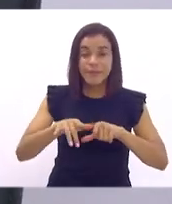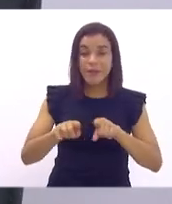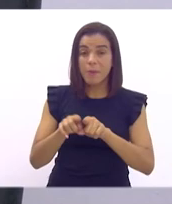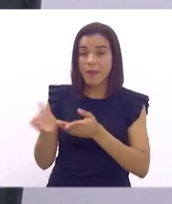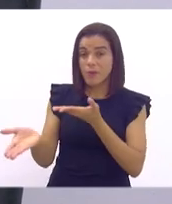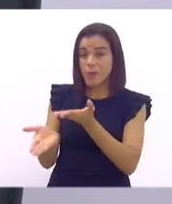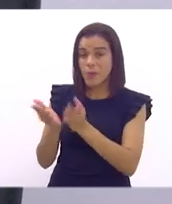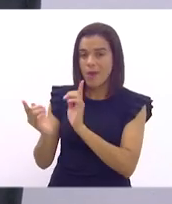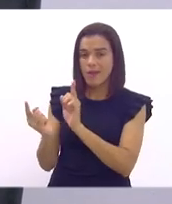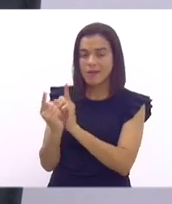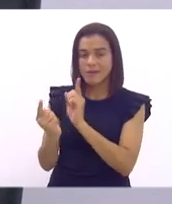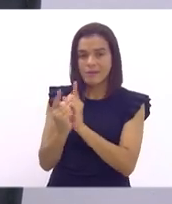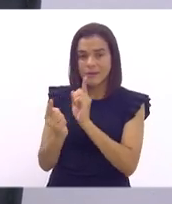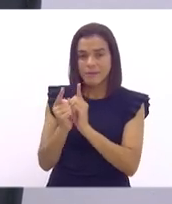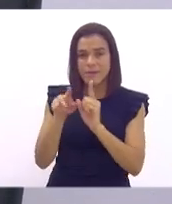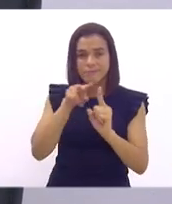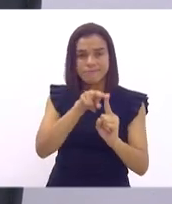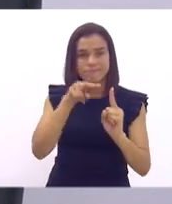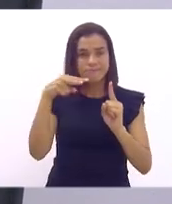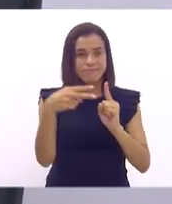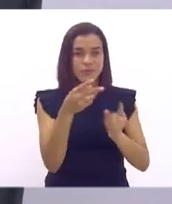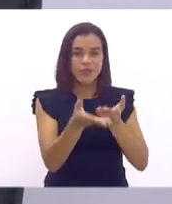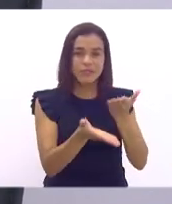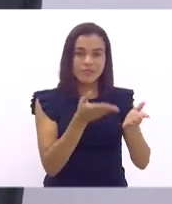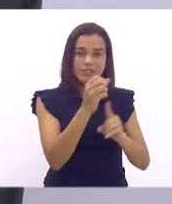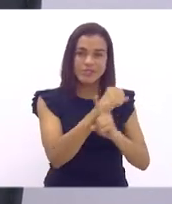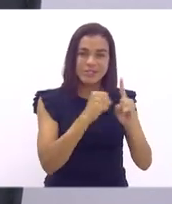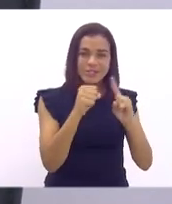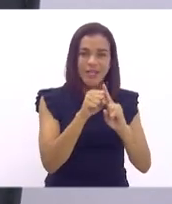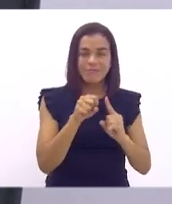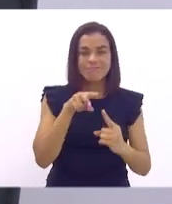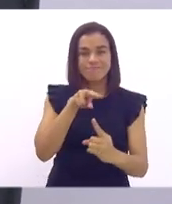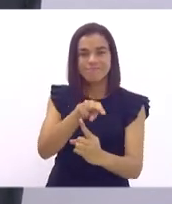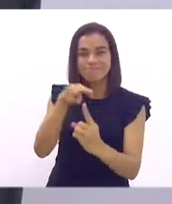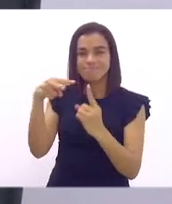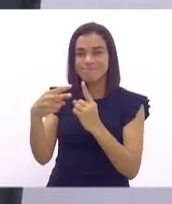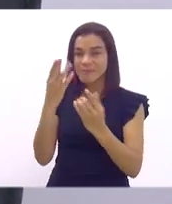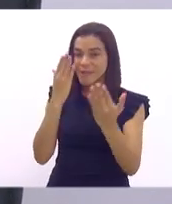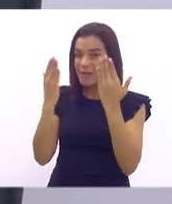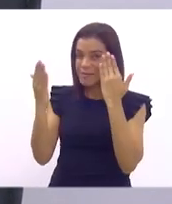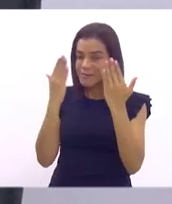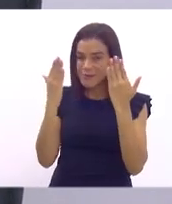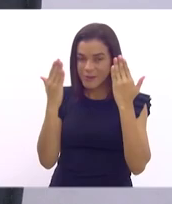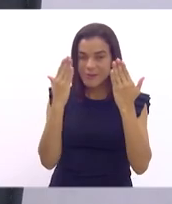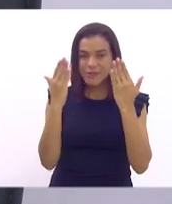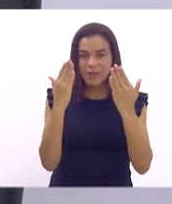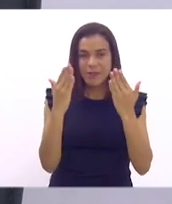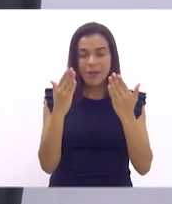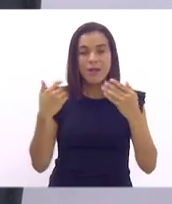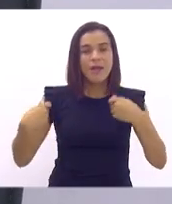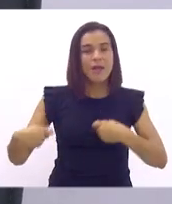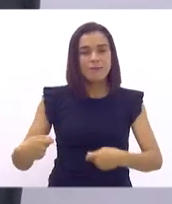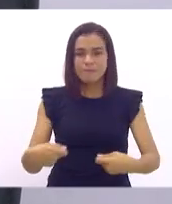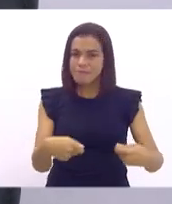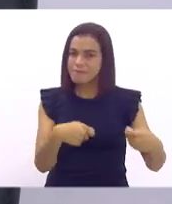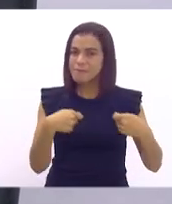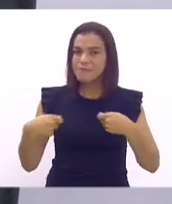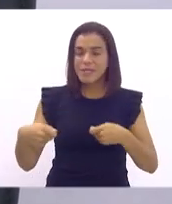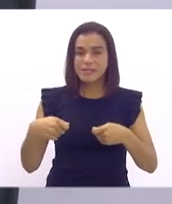atendimento, sob o olhar da assistência social, sob o olhar da psicologia, né, é preciso